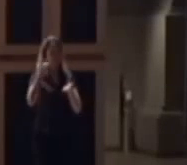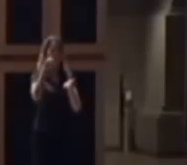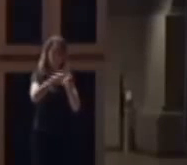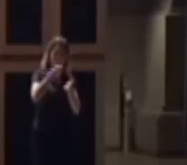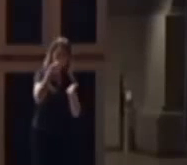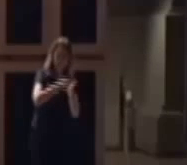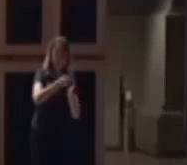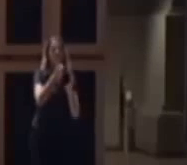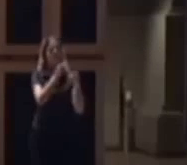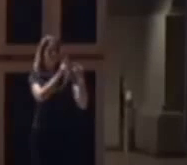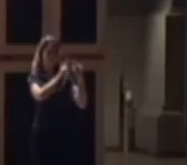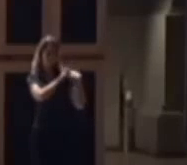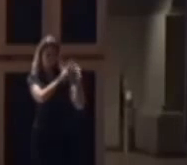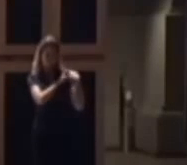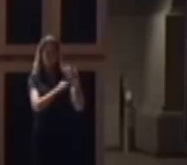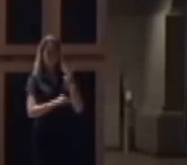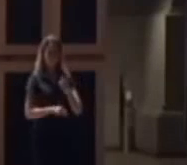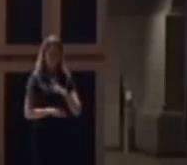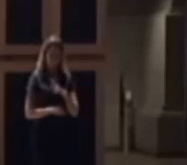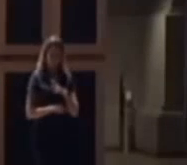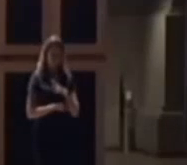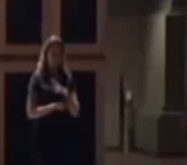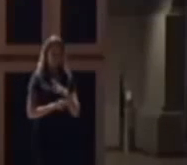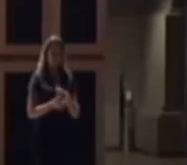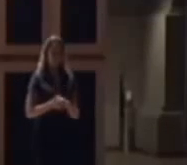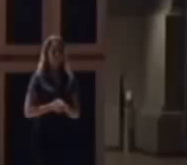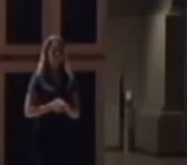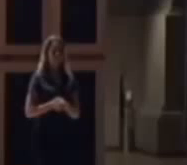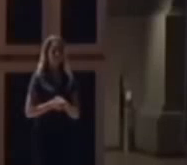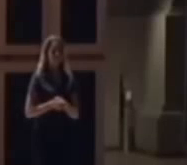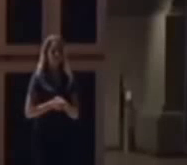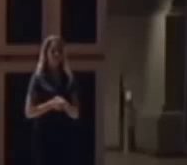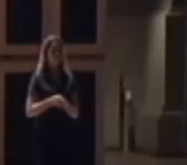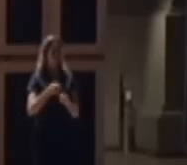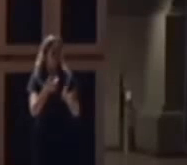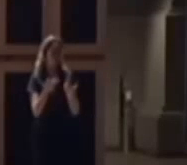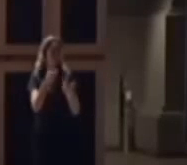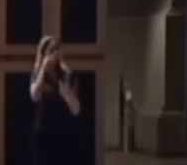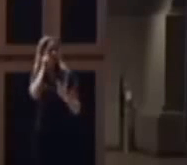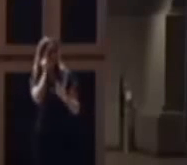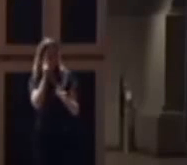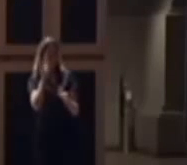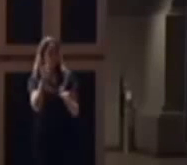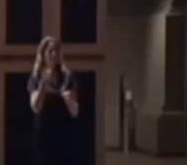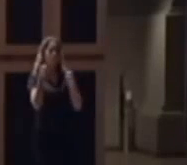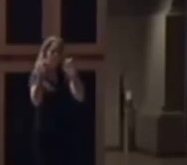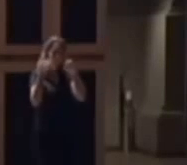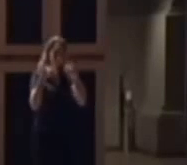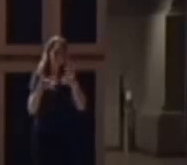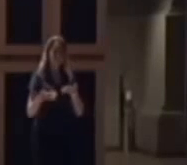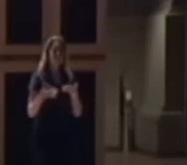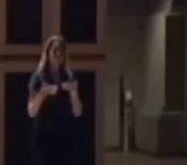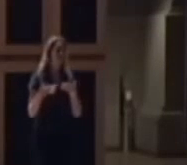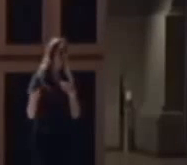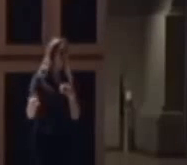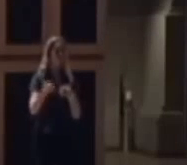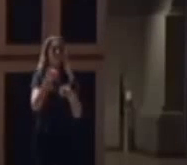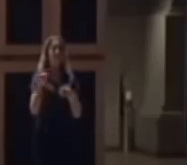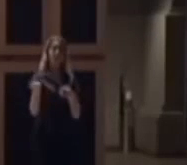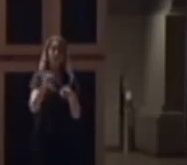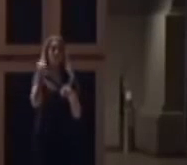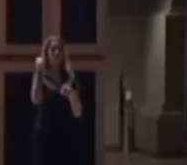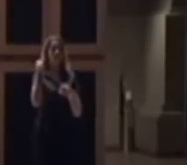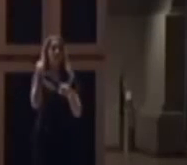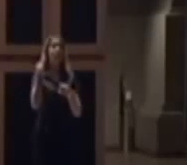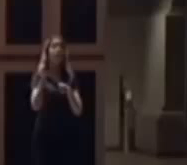e responsabilidades. O termo, como ontem foi dito, é, sem dúvida nenhuma, o ponto mais estratégico nessa